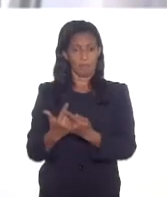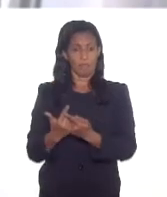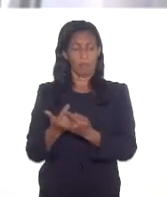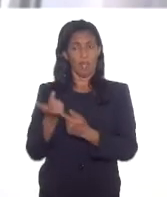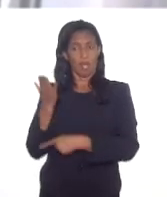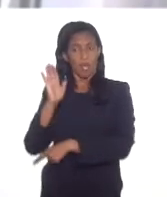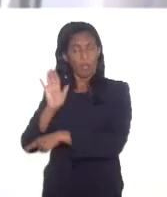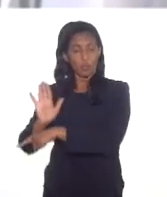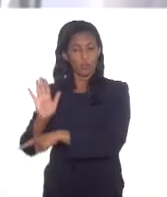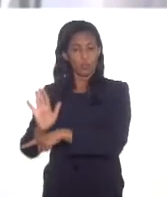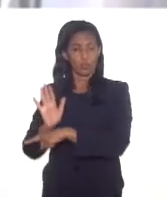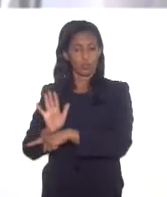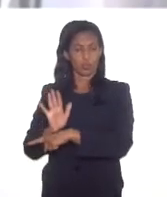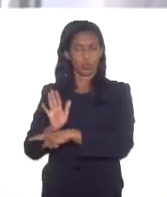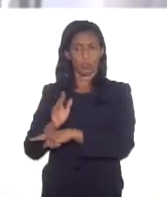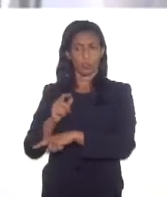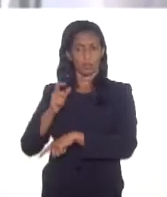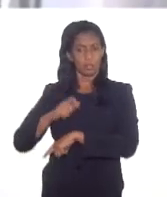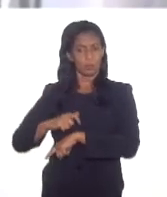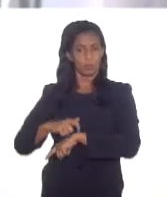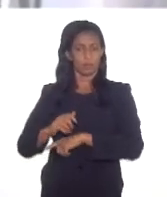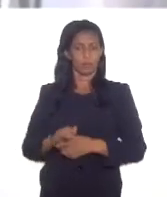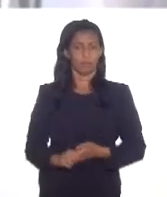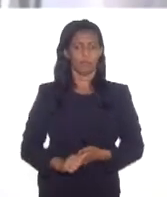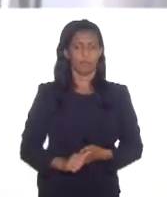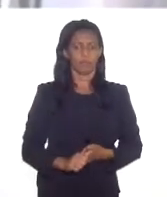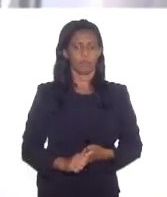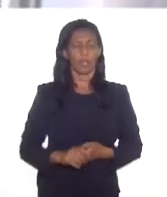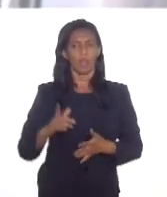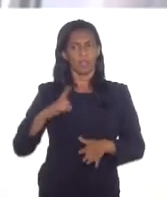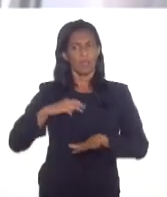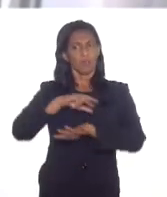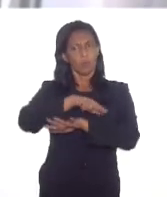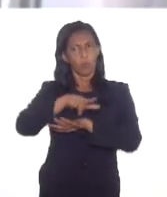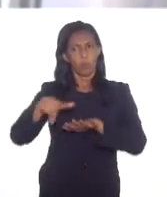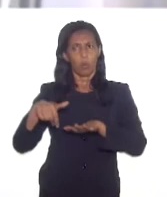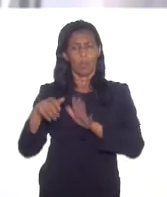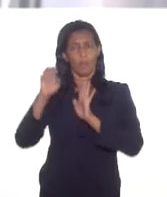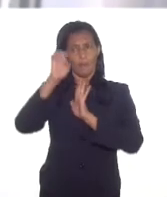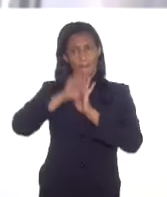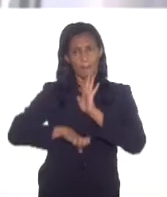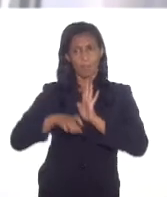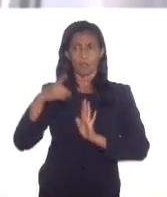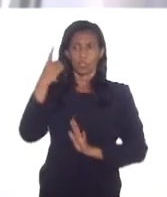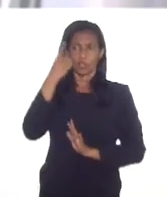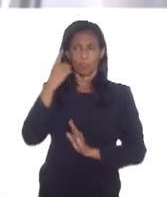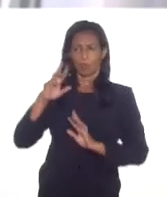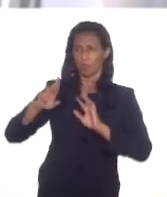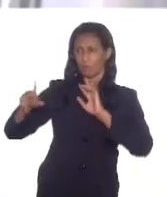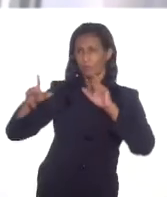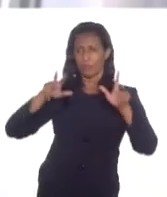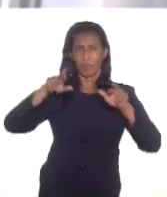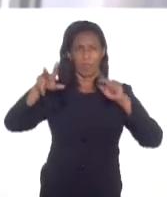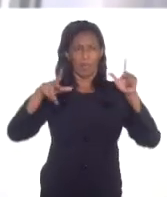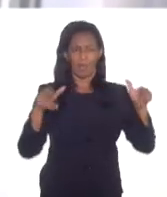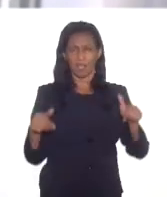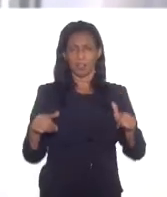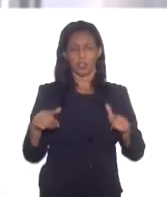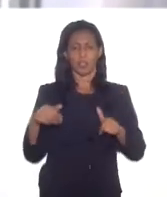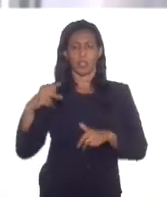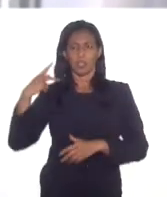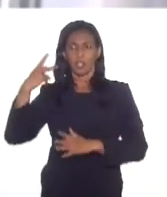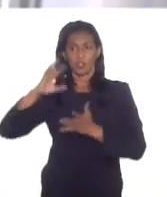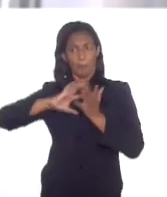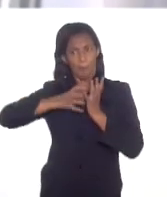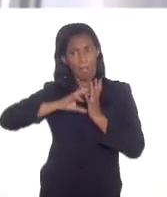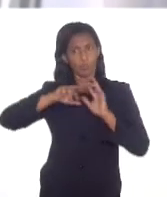colaborem nesse sentido, nada além disso. Surgiram várias emendas de deputados diferentes, de bancada diferente, com